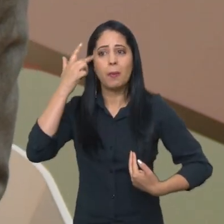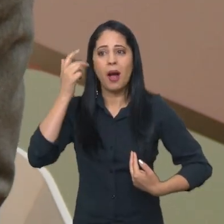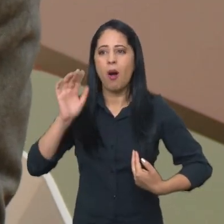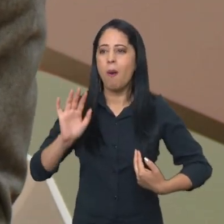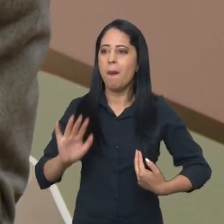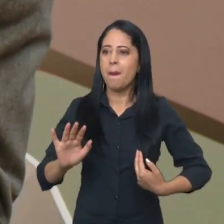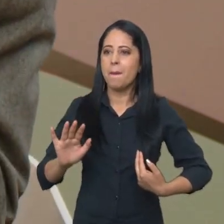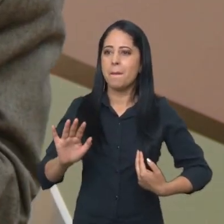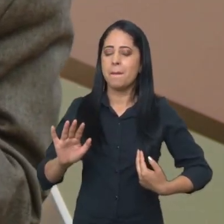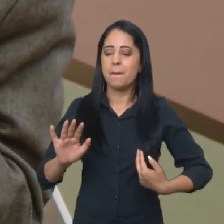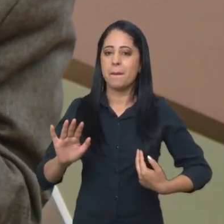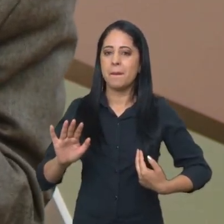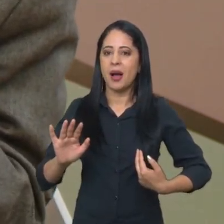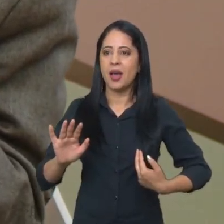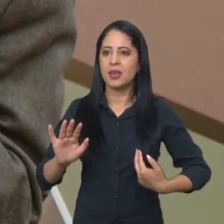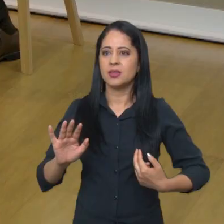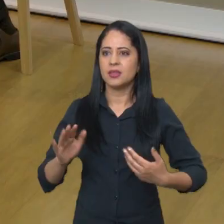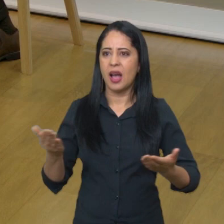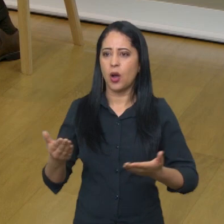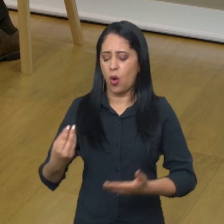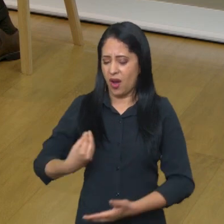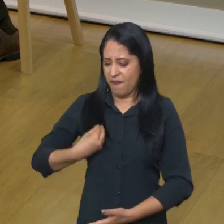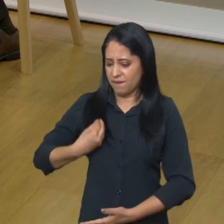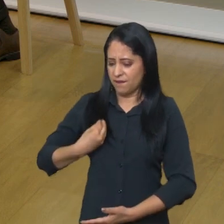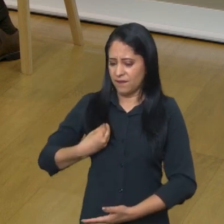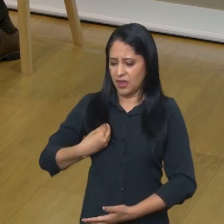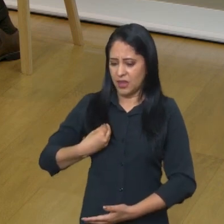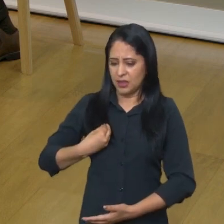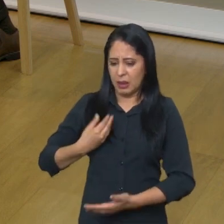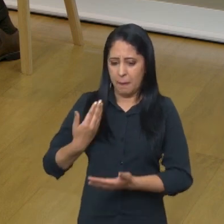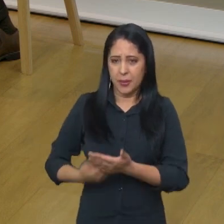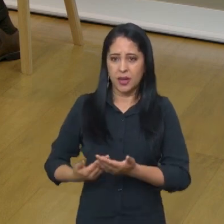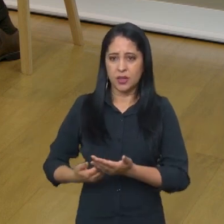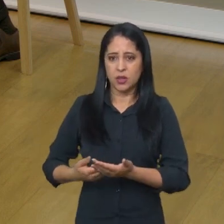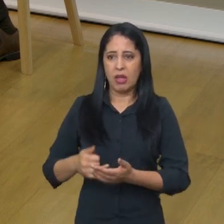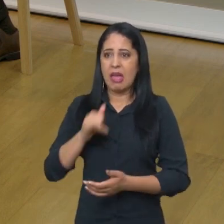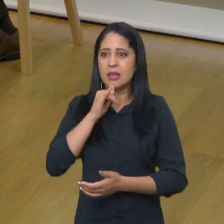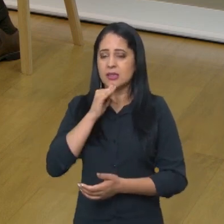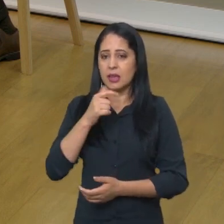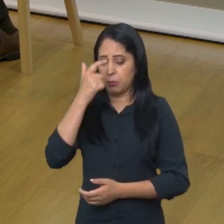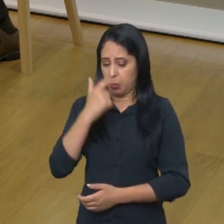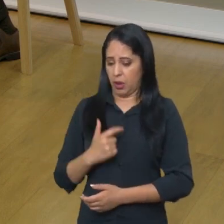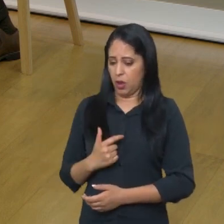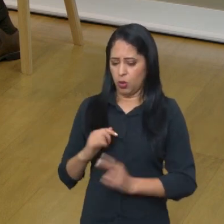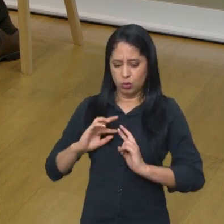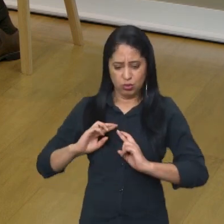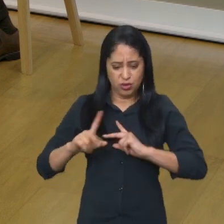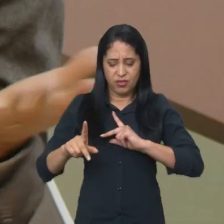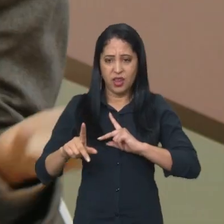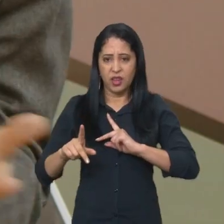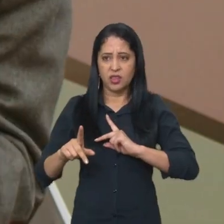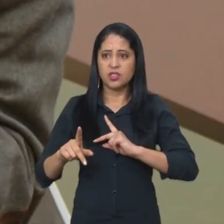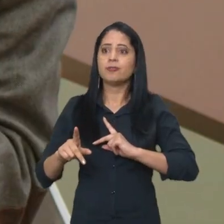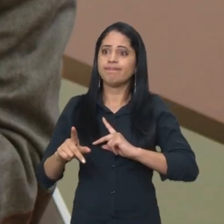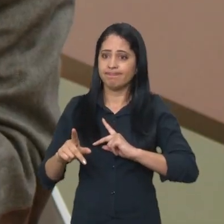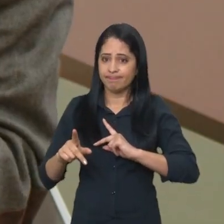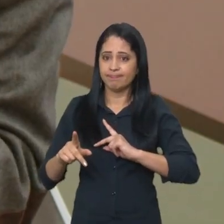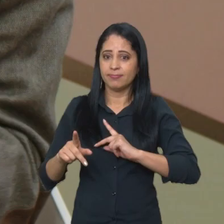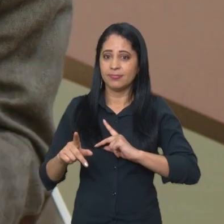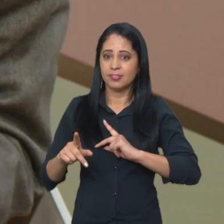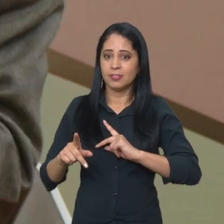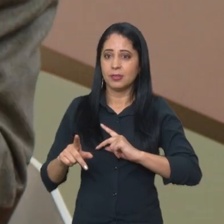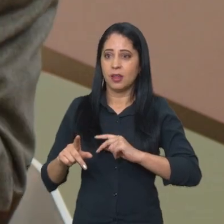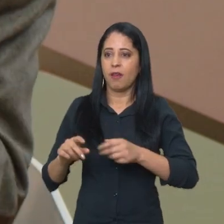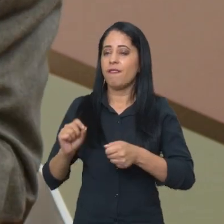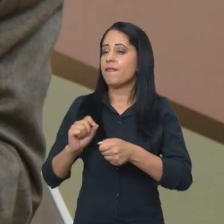a si mesmo. A própria vida, em relação a si mesmo. Sim. Quer dizer, eu já não me reconheço do jeito que eu era, né? Tá bom, fazer o quê? E